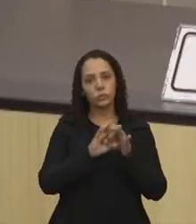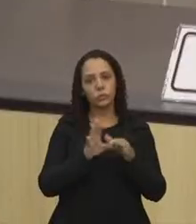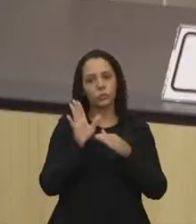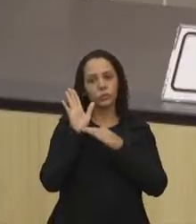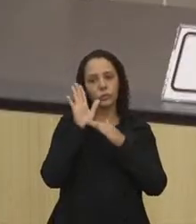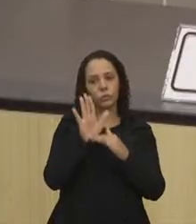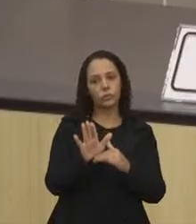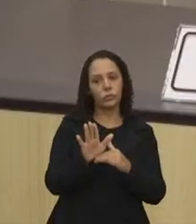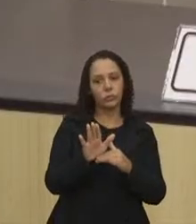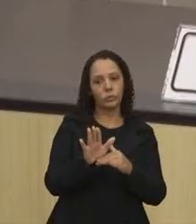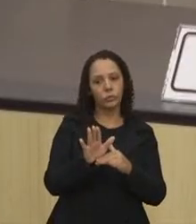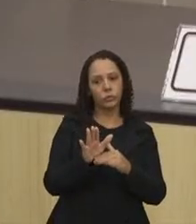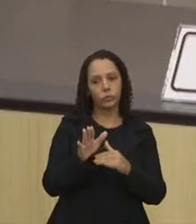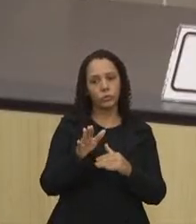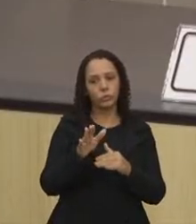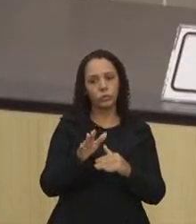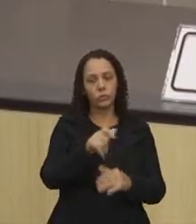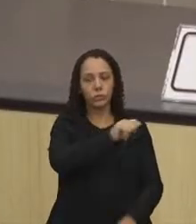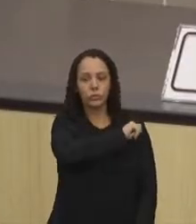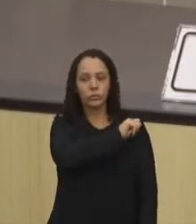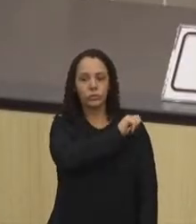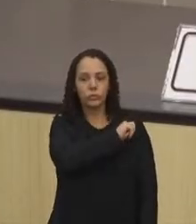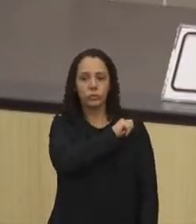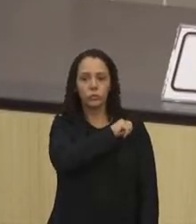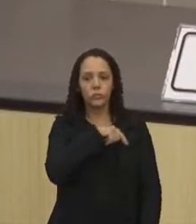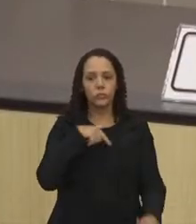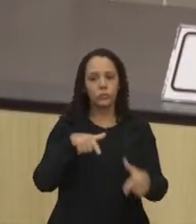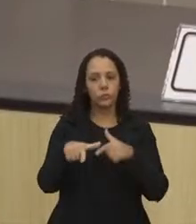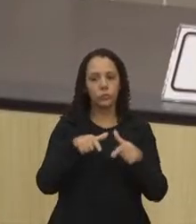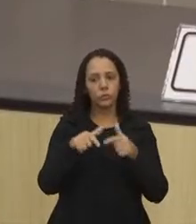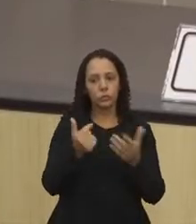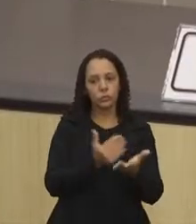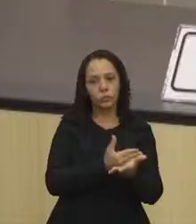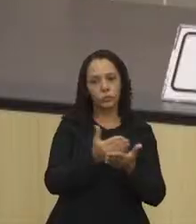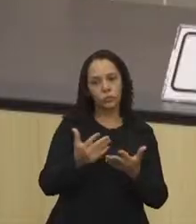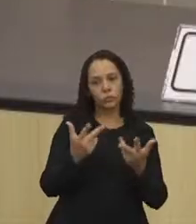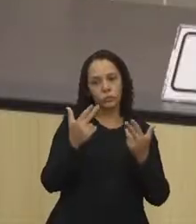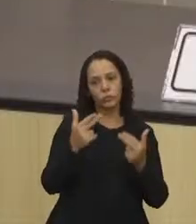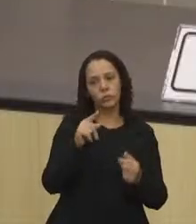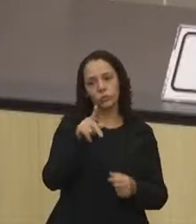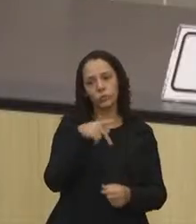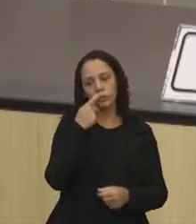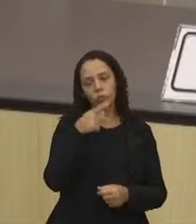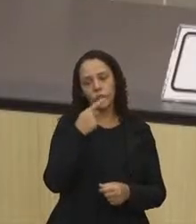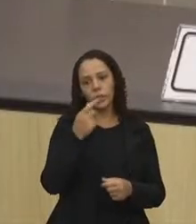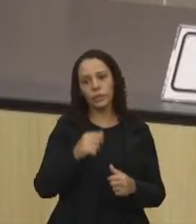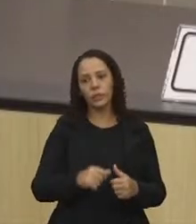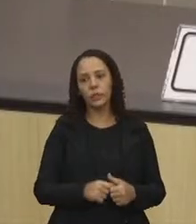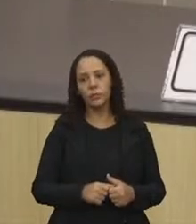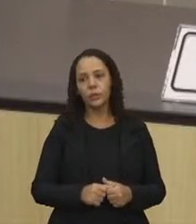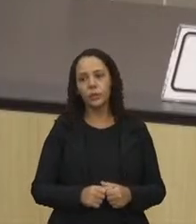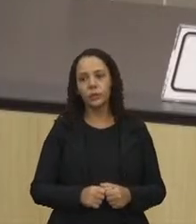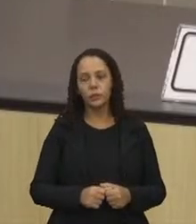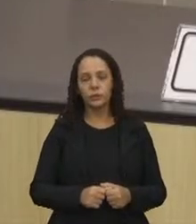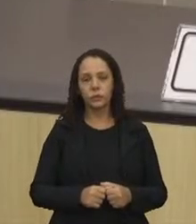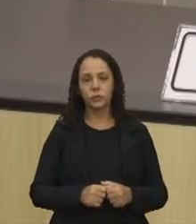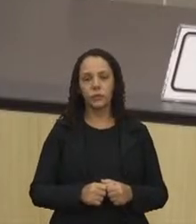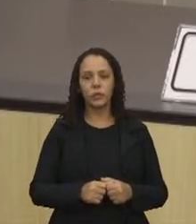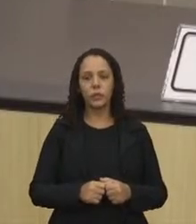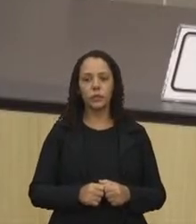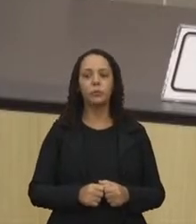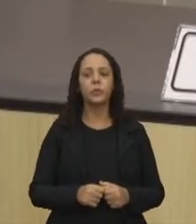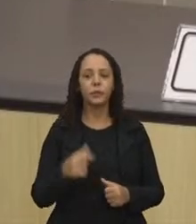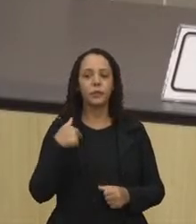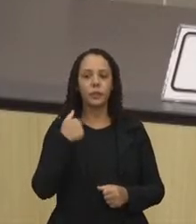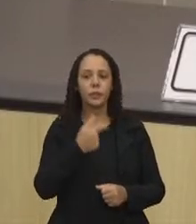né, esses nossos alunos que vão aí logo para o mercado de trabalho, como você falou das startups. Então, assim, a gente vai a